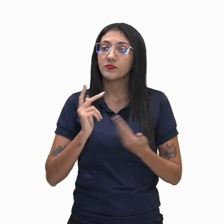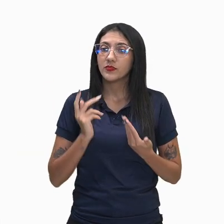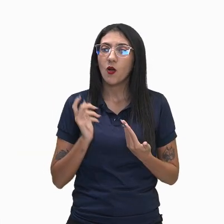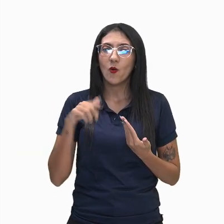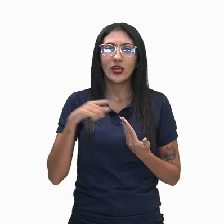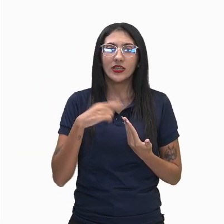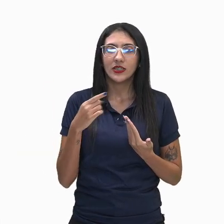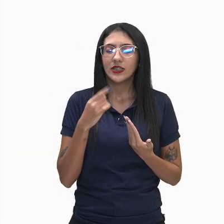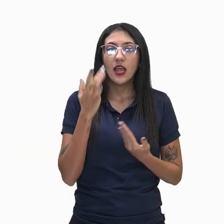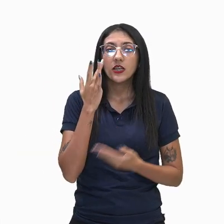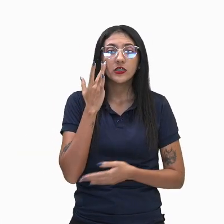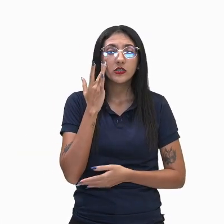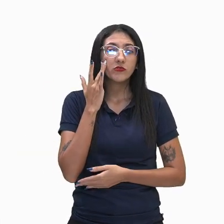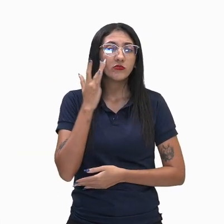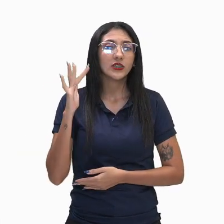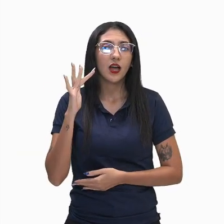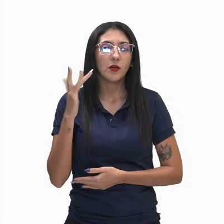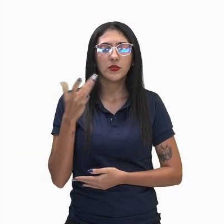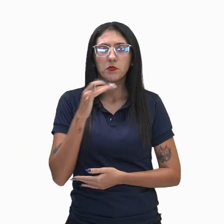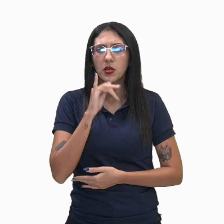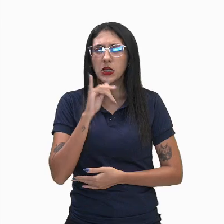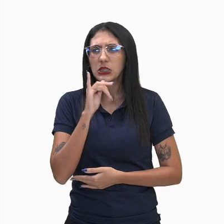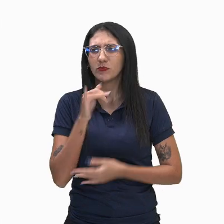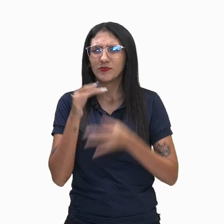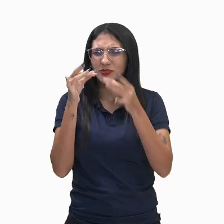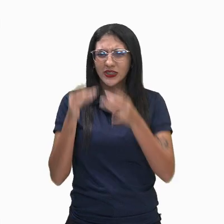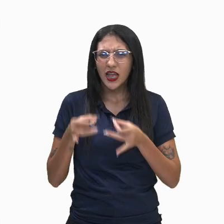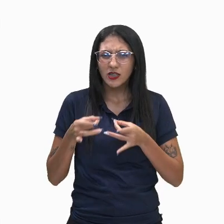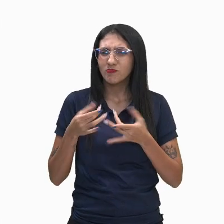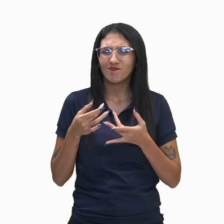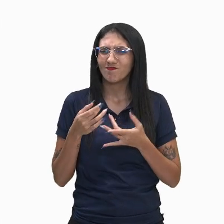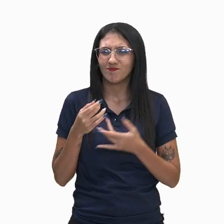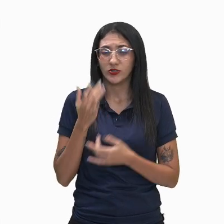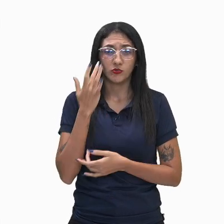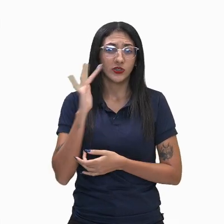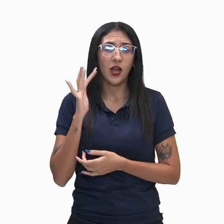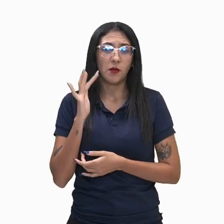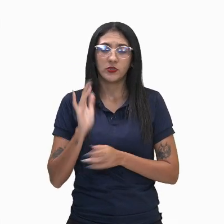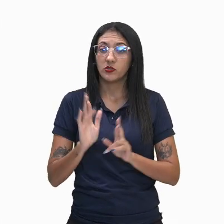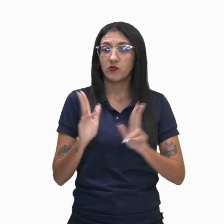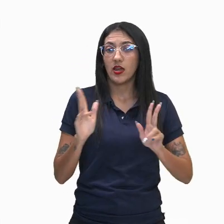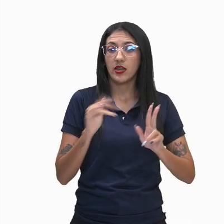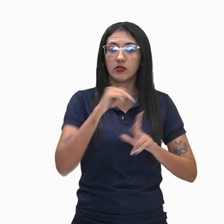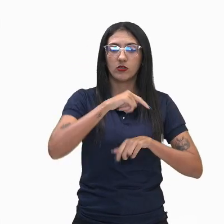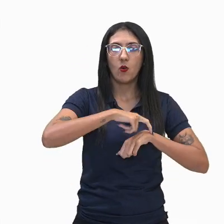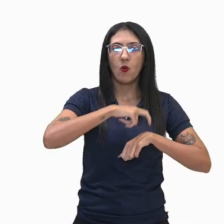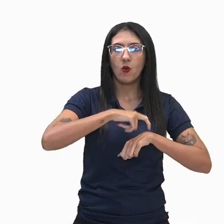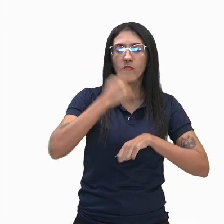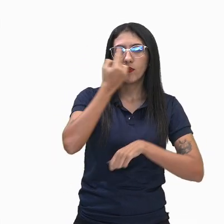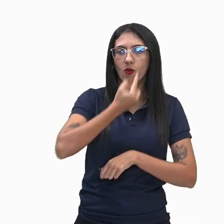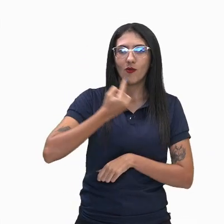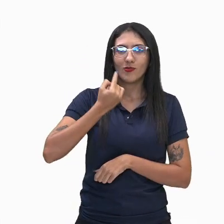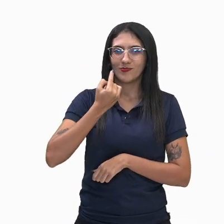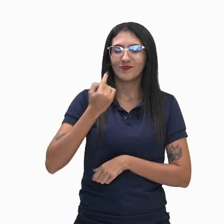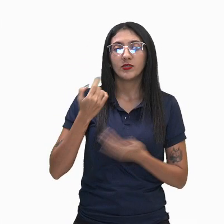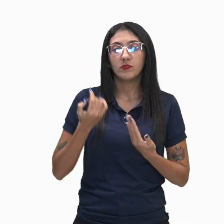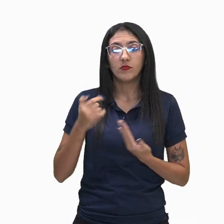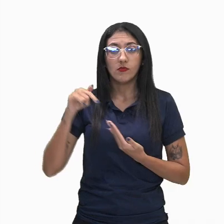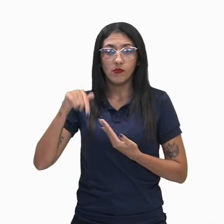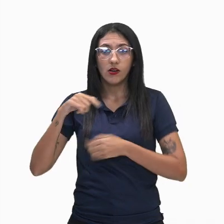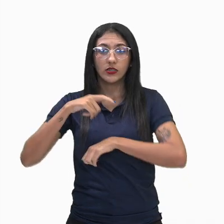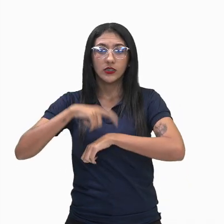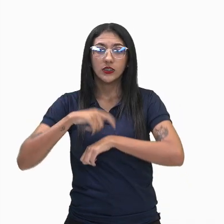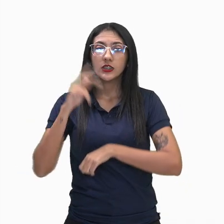pode ser medido de forma tão precisa, né, como no tempo cronológico. Já o tempo histórico,